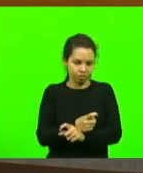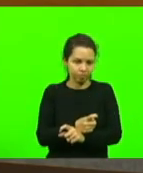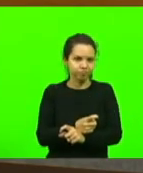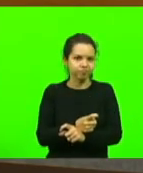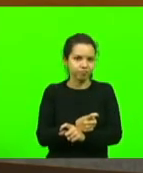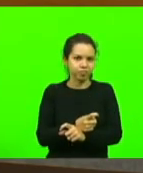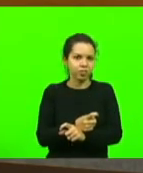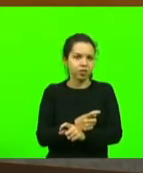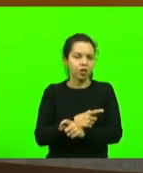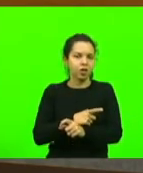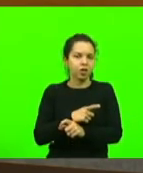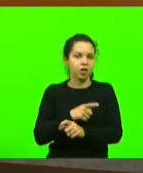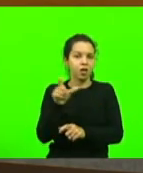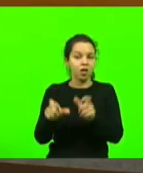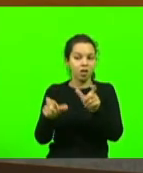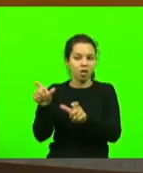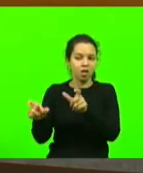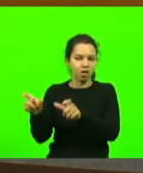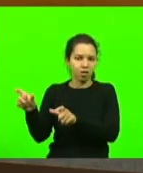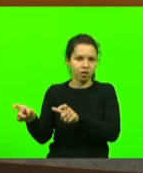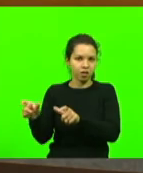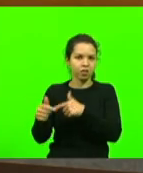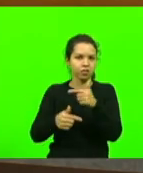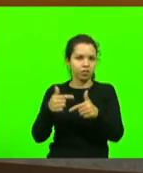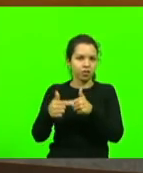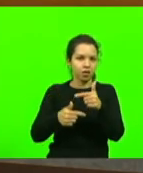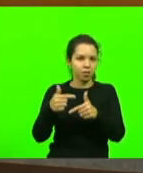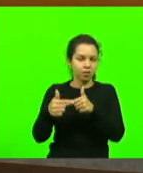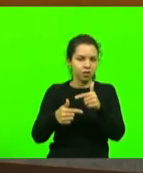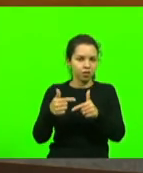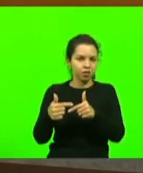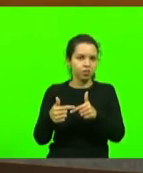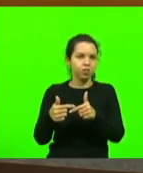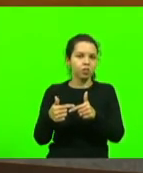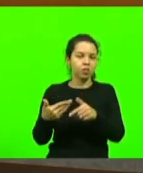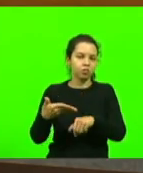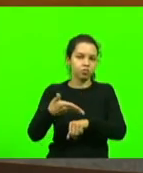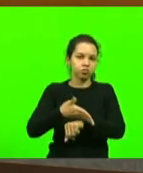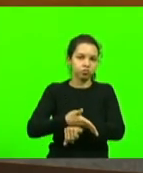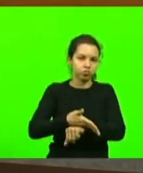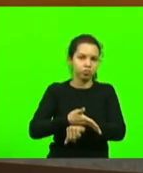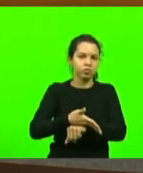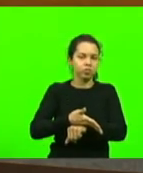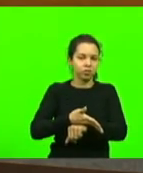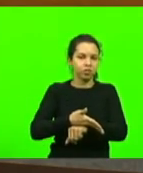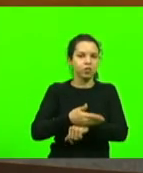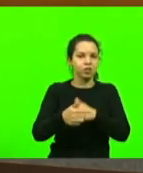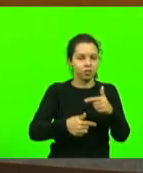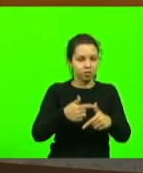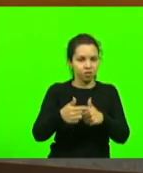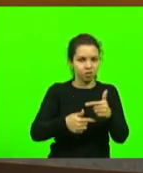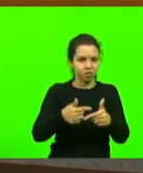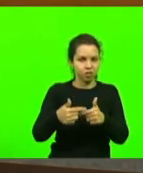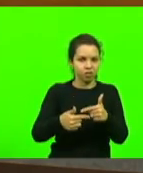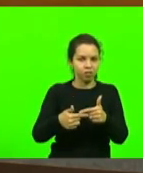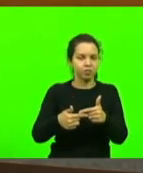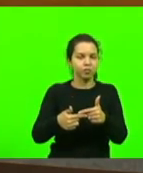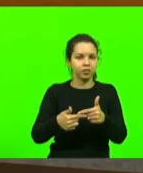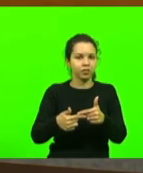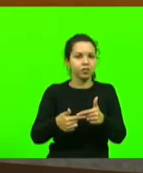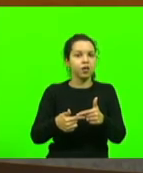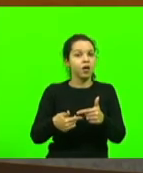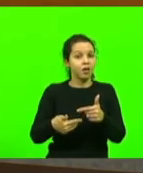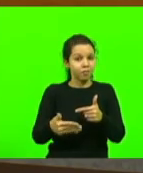comum dos trabalhadores e essa essa dificuldade sendo criada